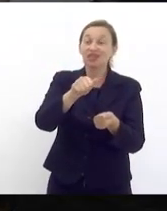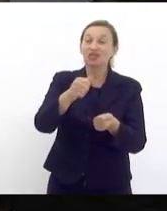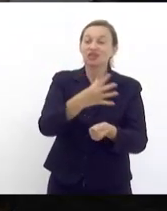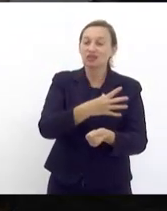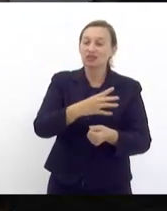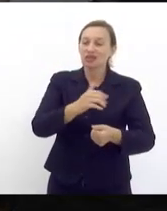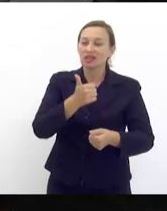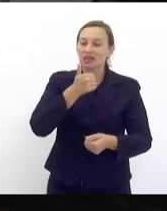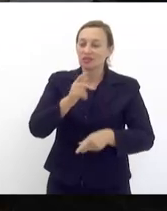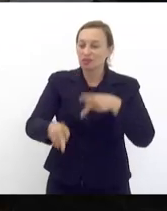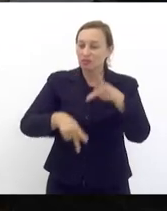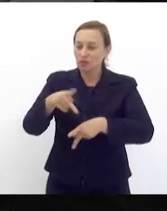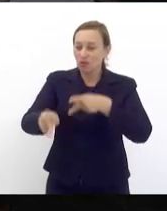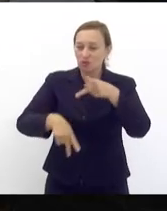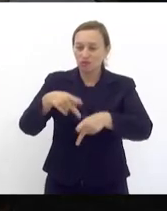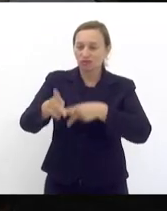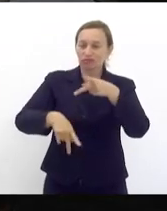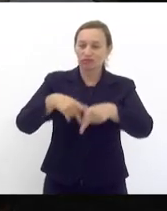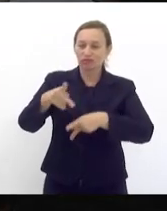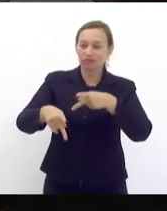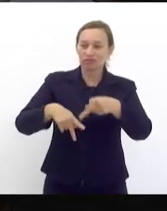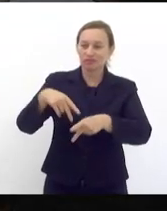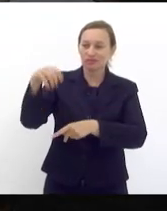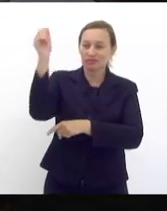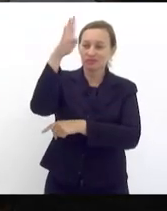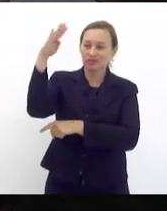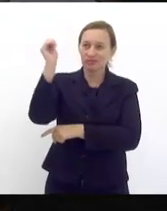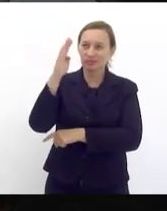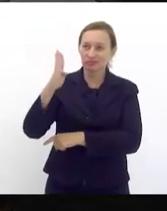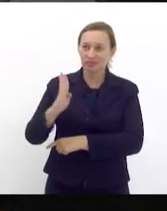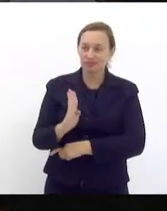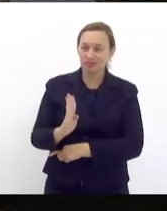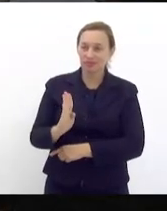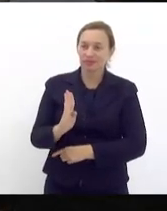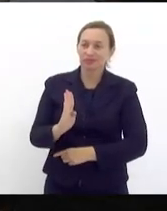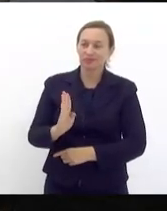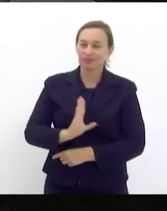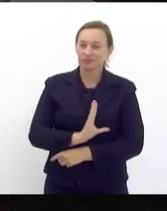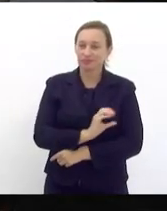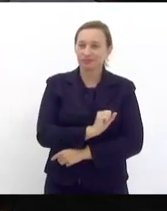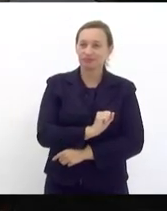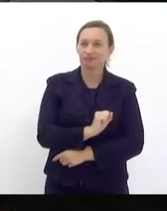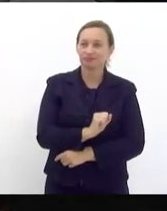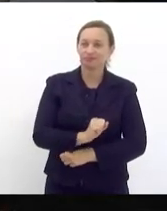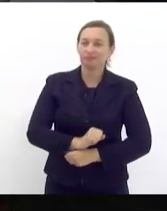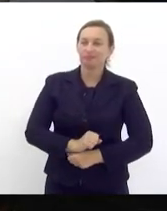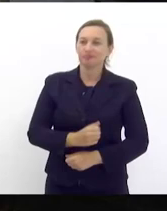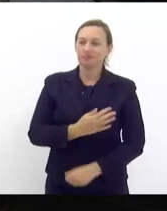filhos deste sol és mãe gentil, pátria amada, Brasil.